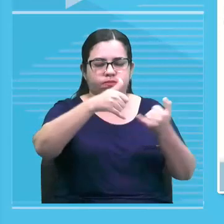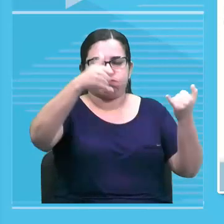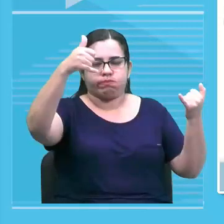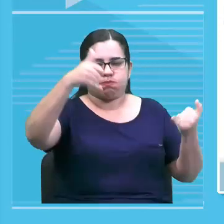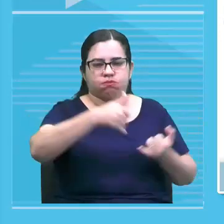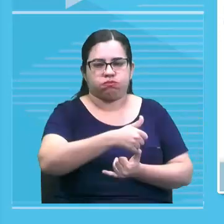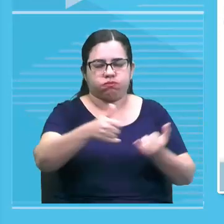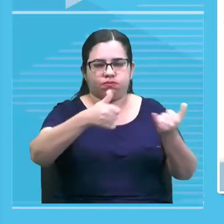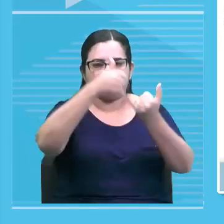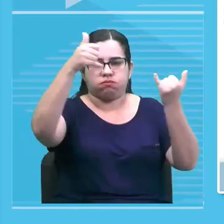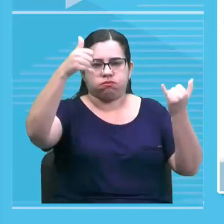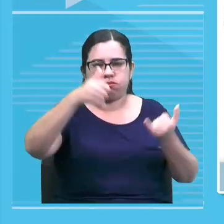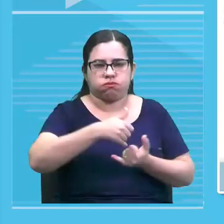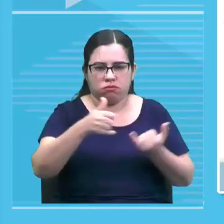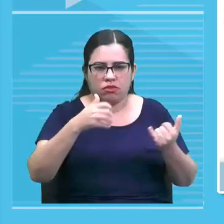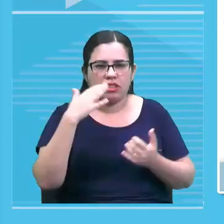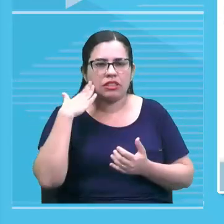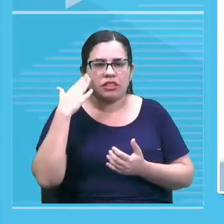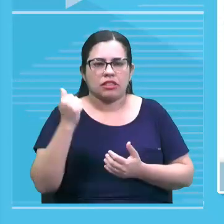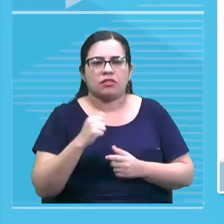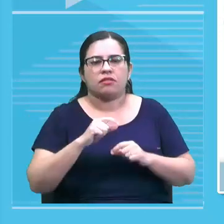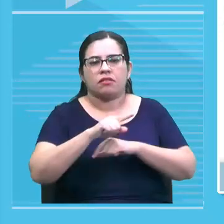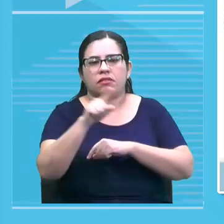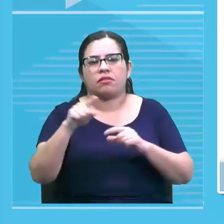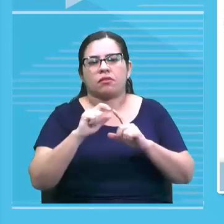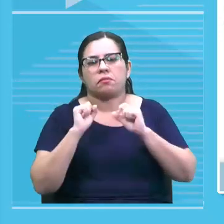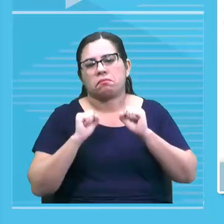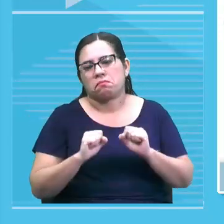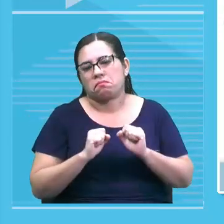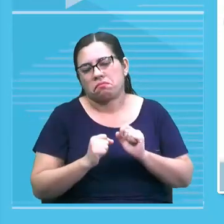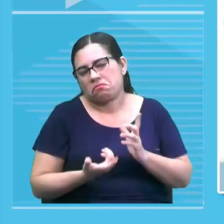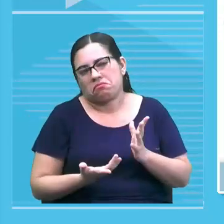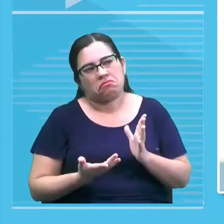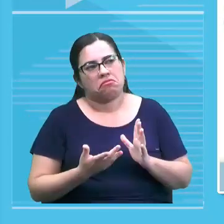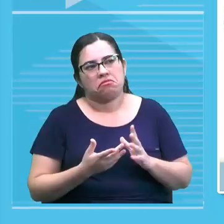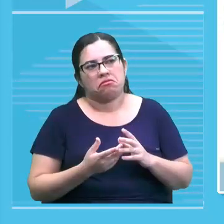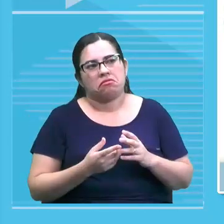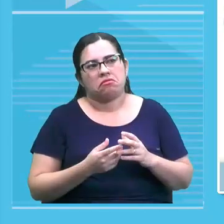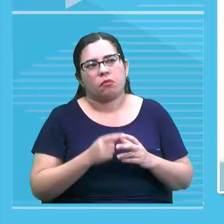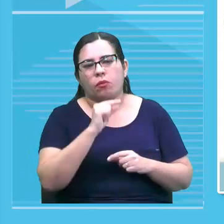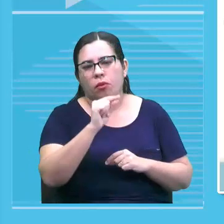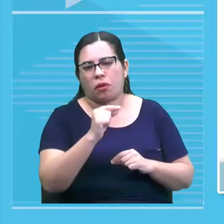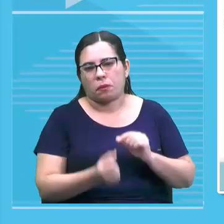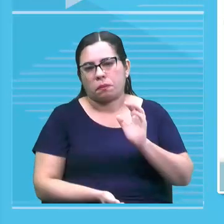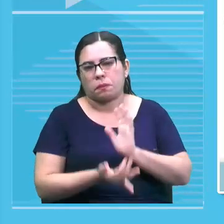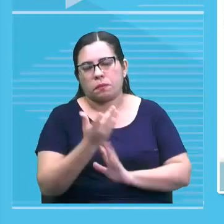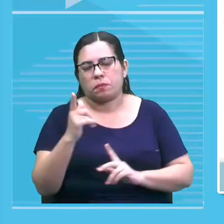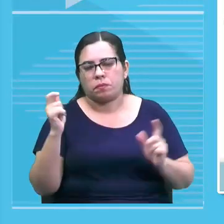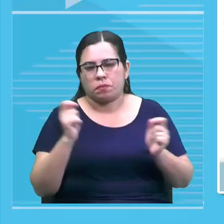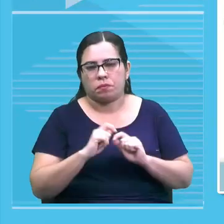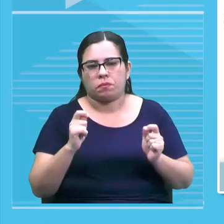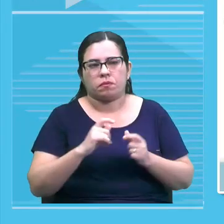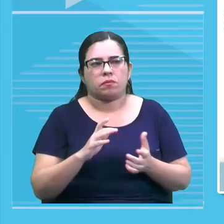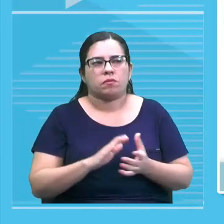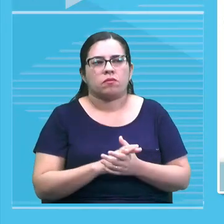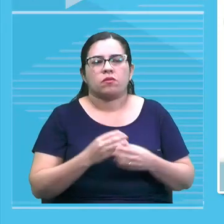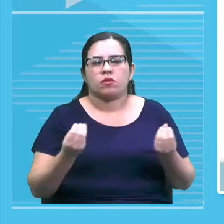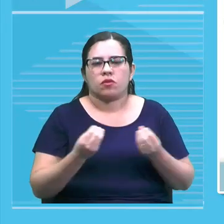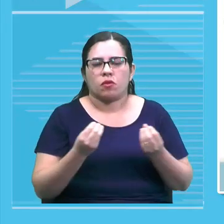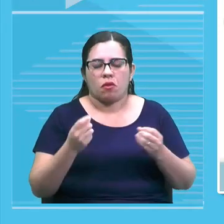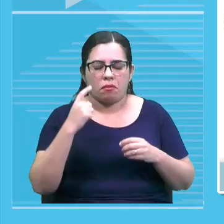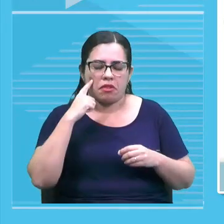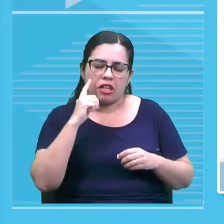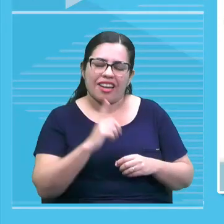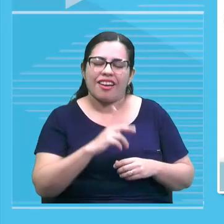mais Você pode até fazer isso com a espiral você produz um pulso